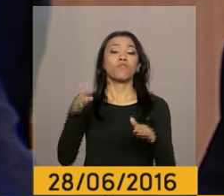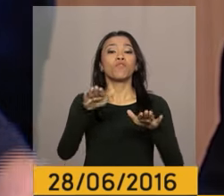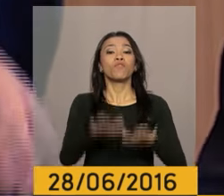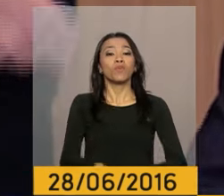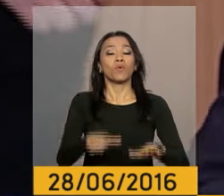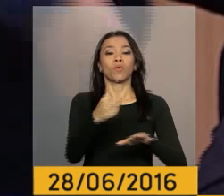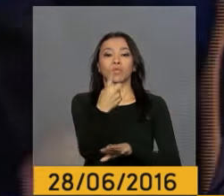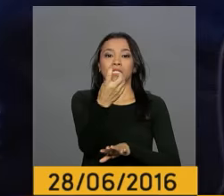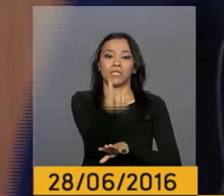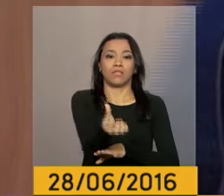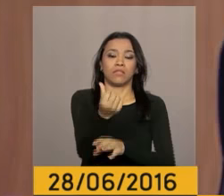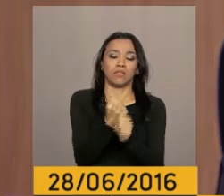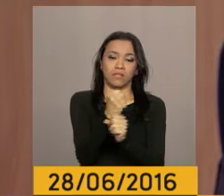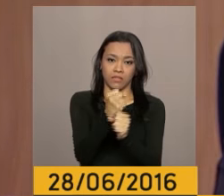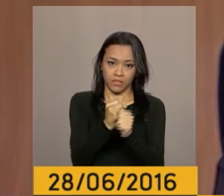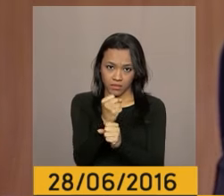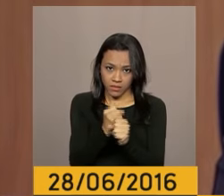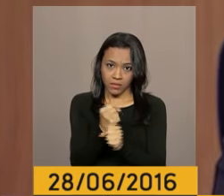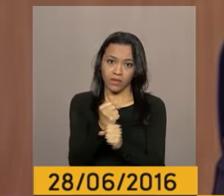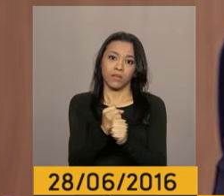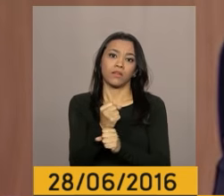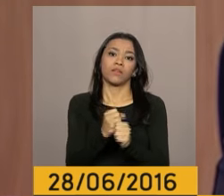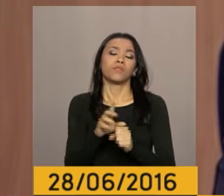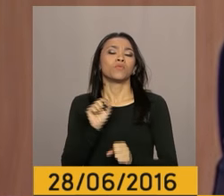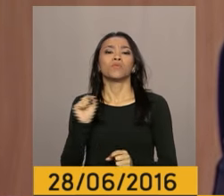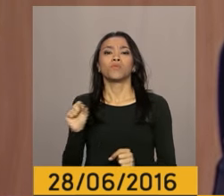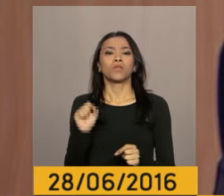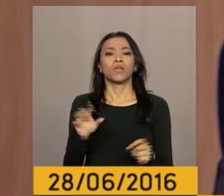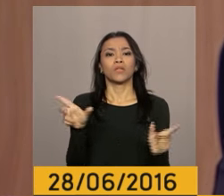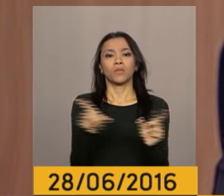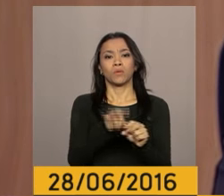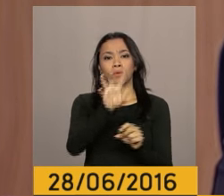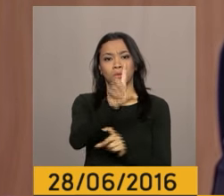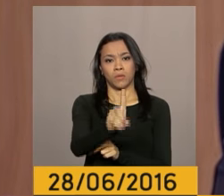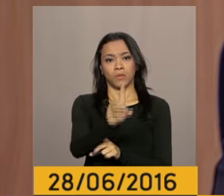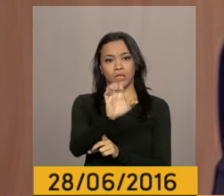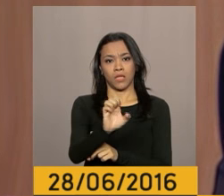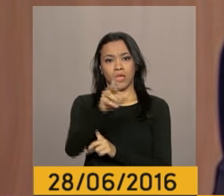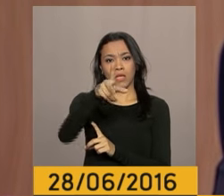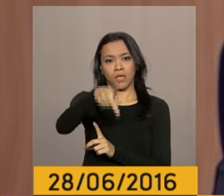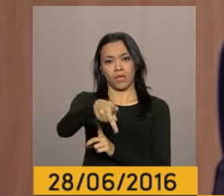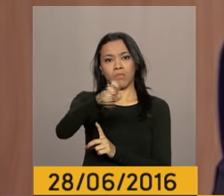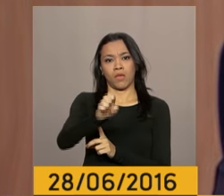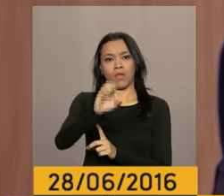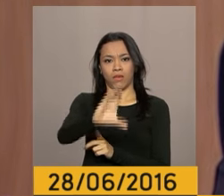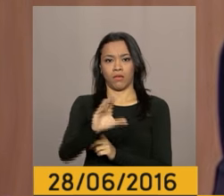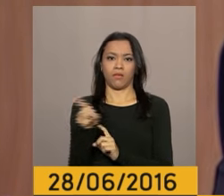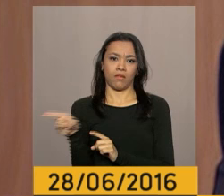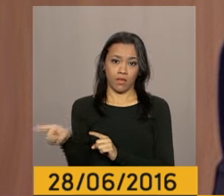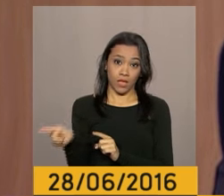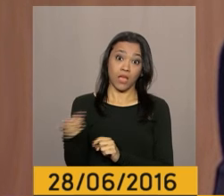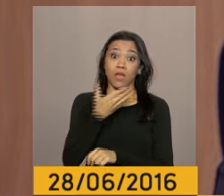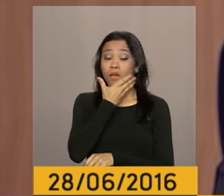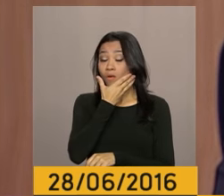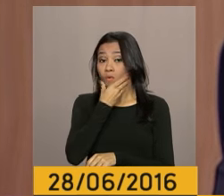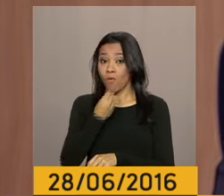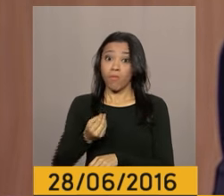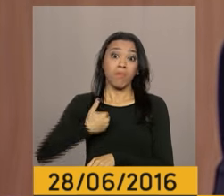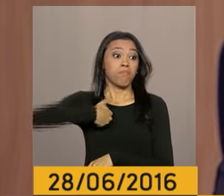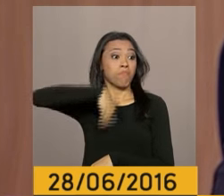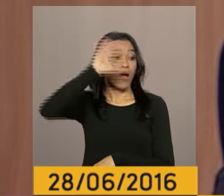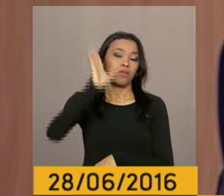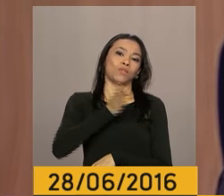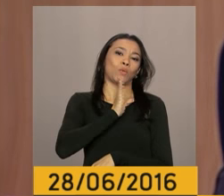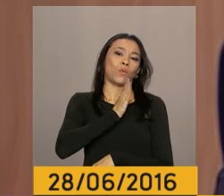anos no DPEC como chefe de departamento. Por muitos anos, era a cara mais conhecida do